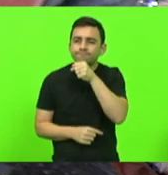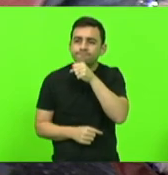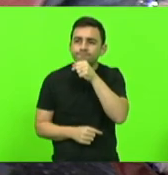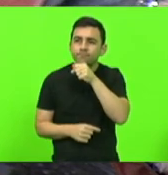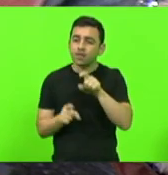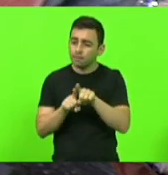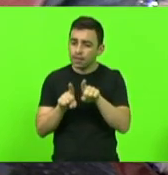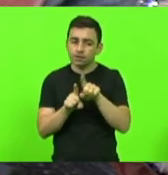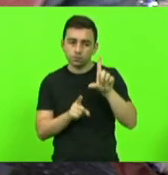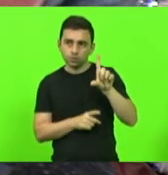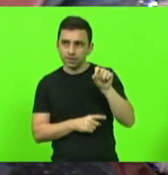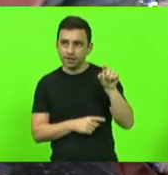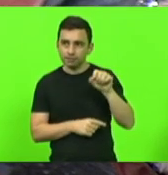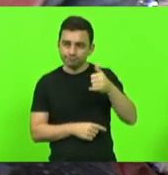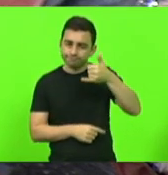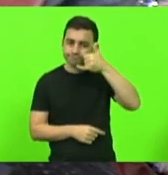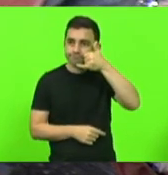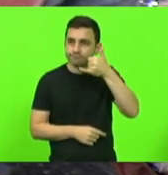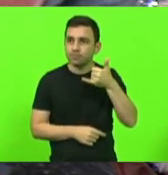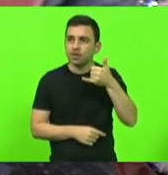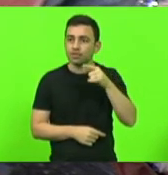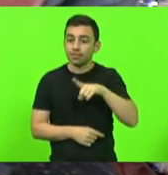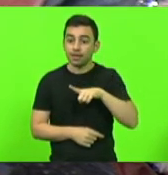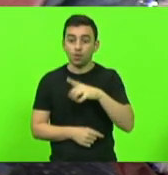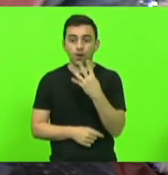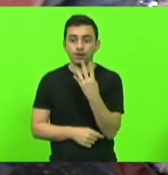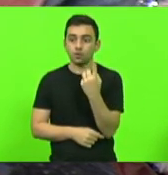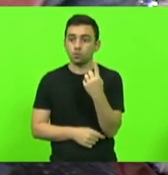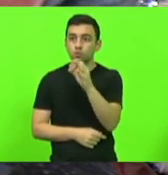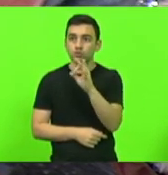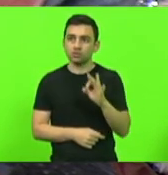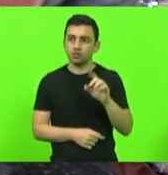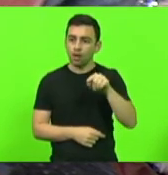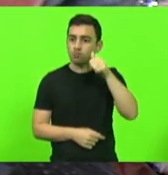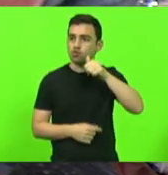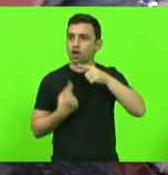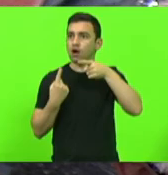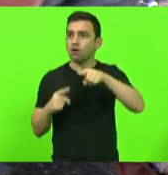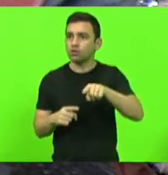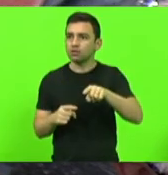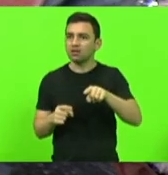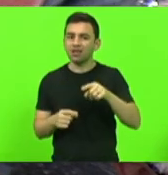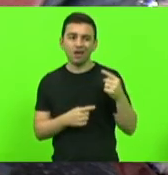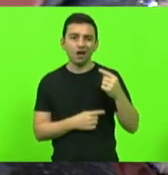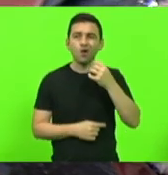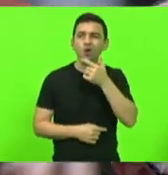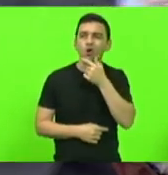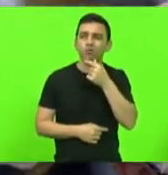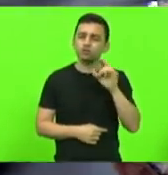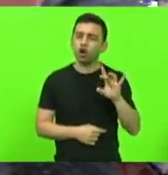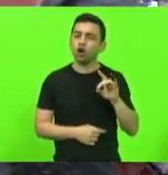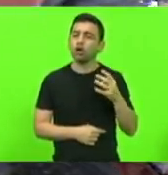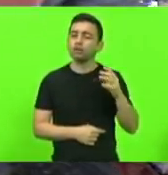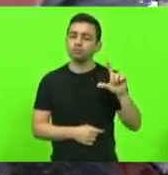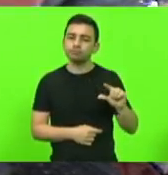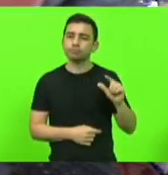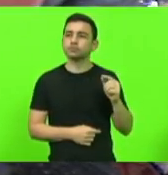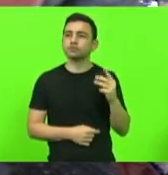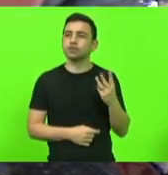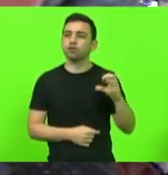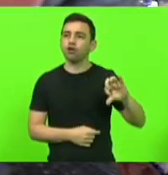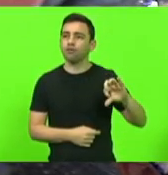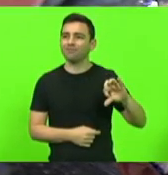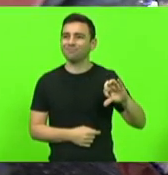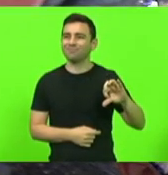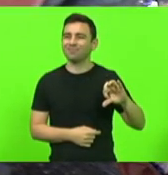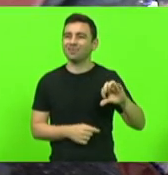100 registrou 41% de agressões praticadas por mulheres contra 39% por homens. E essa taxa de divergência aí é porque